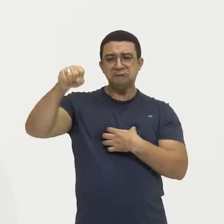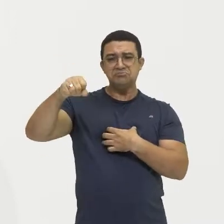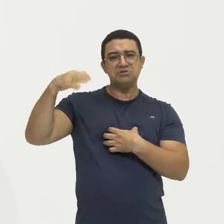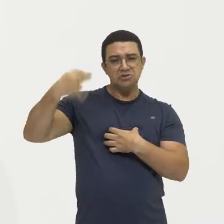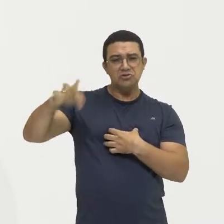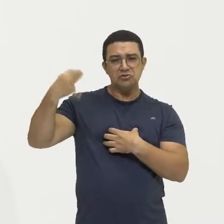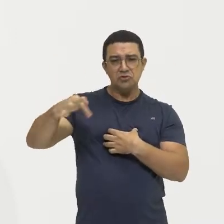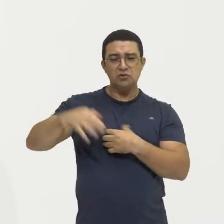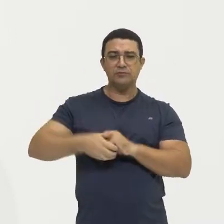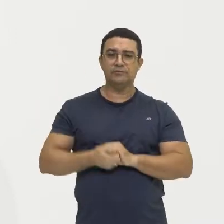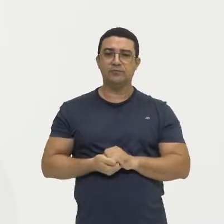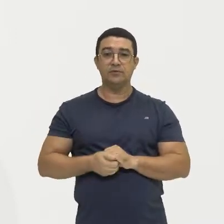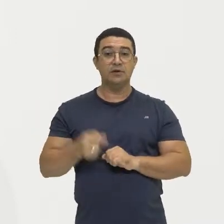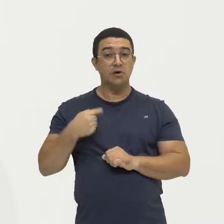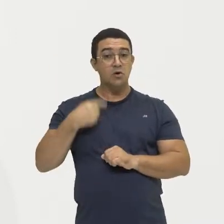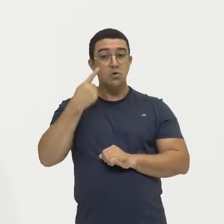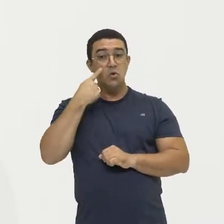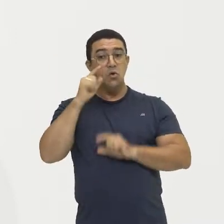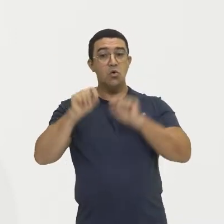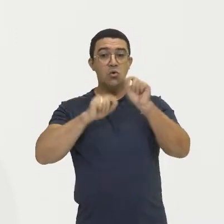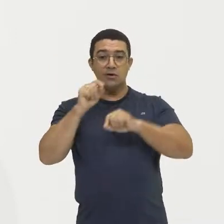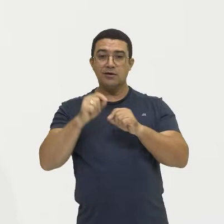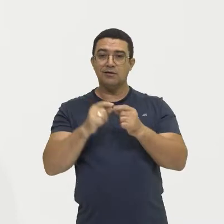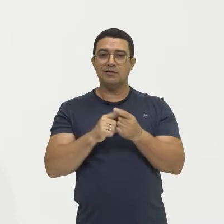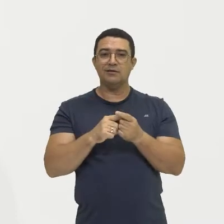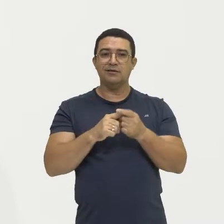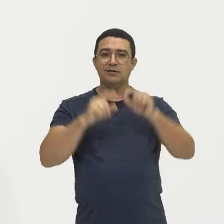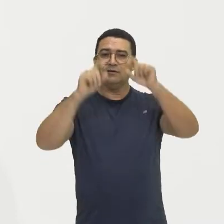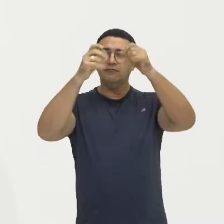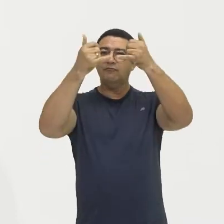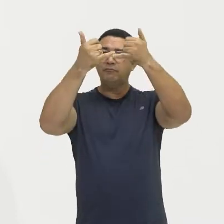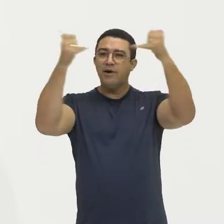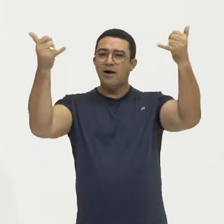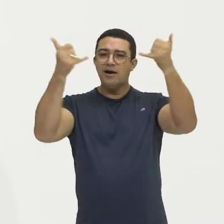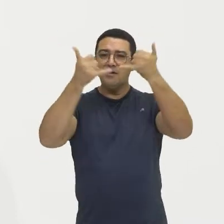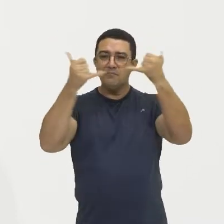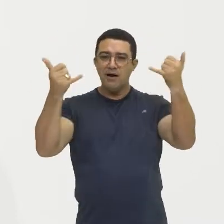estão alternadas? Porque observe aqui no primeiro verso.